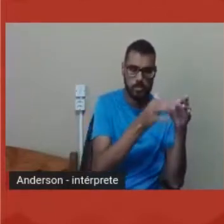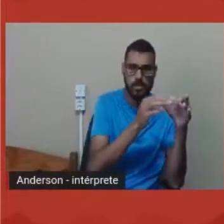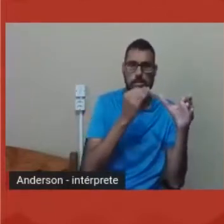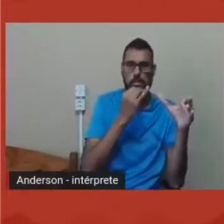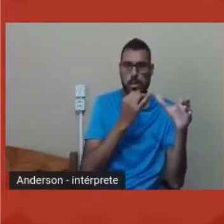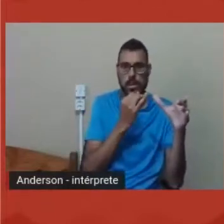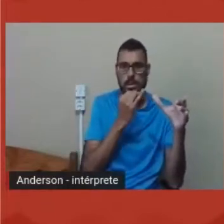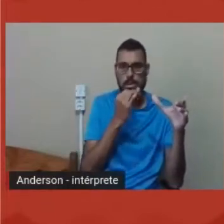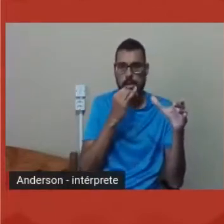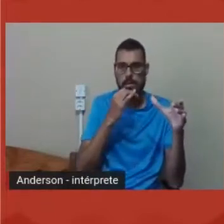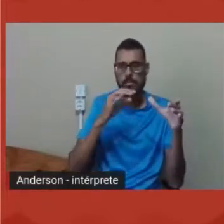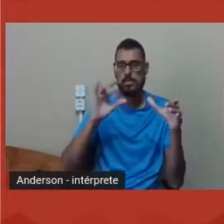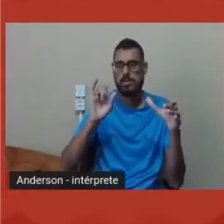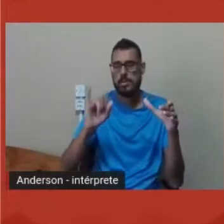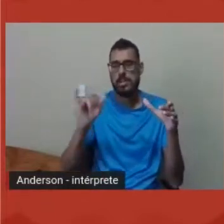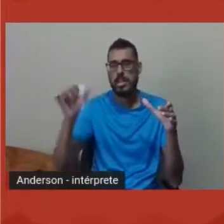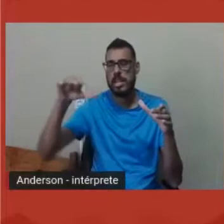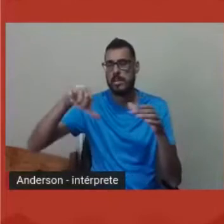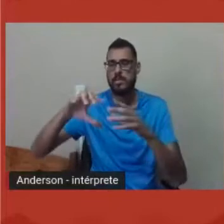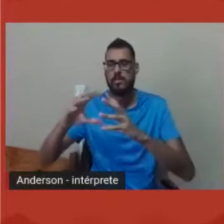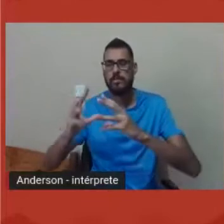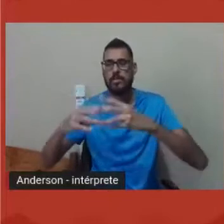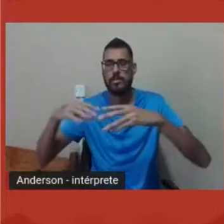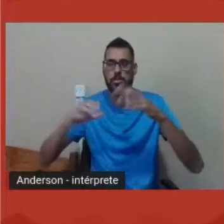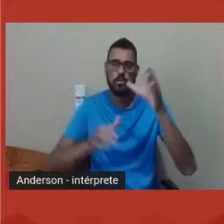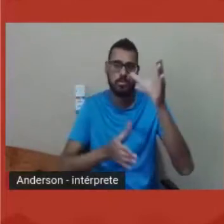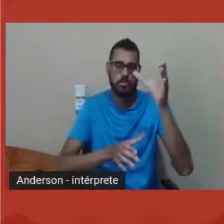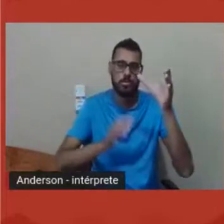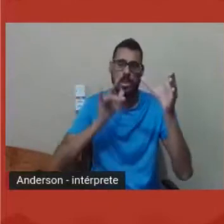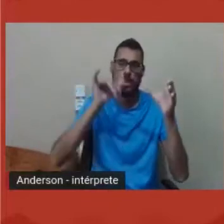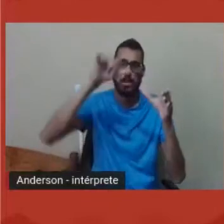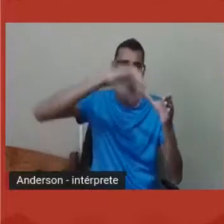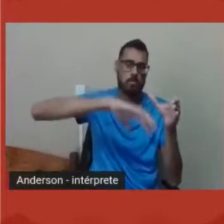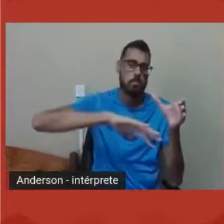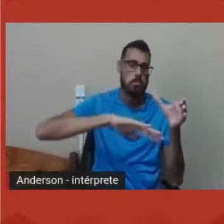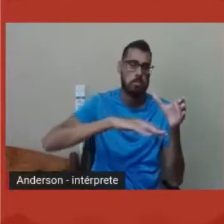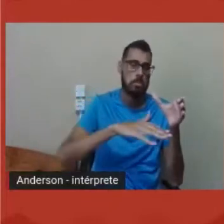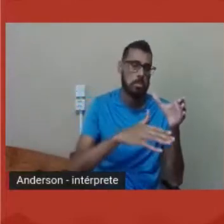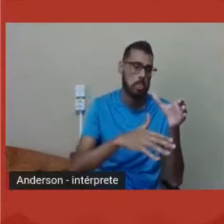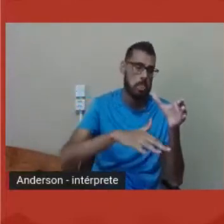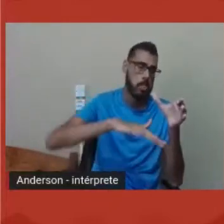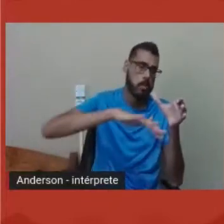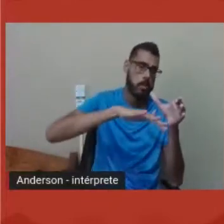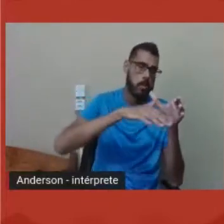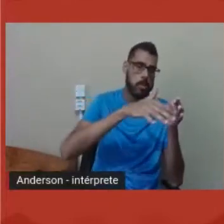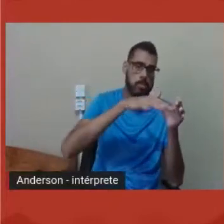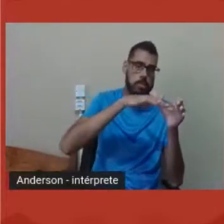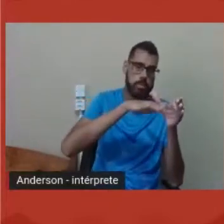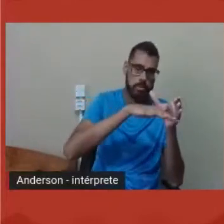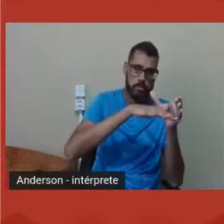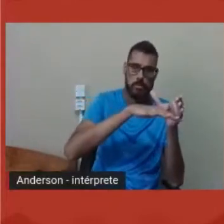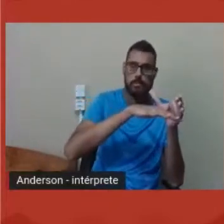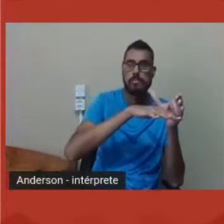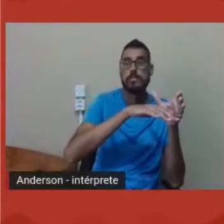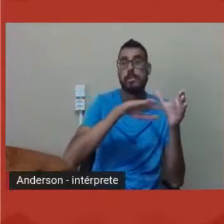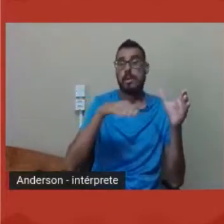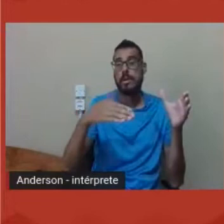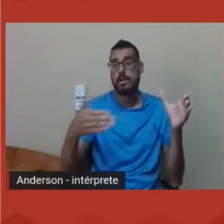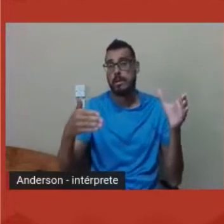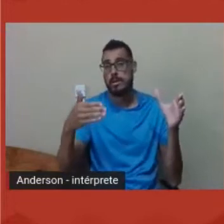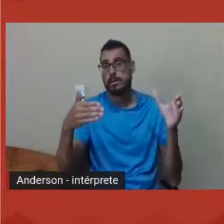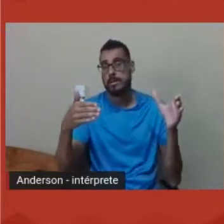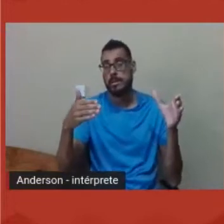demorar mais, vai ser mais difícil de se conformar do que um fluido menos viscoso, como a água, por exemplo. E se o gato for um